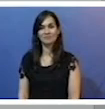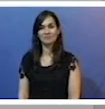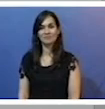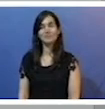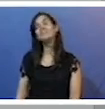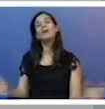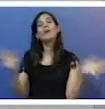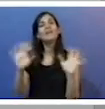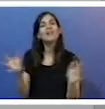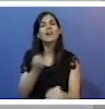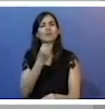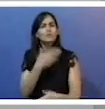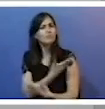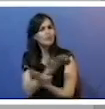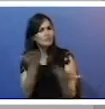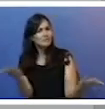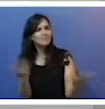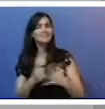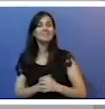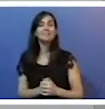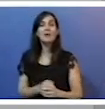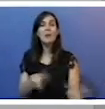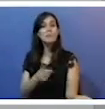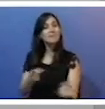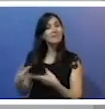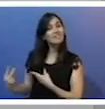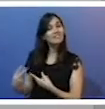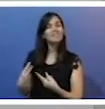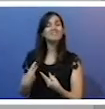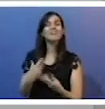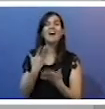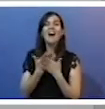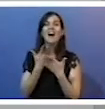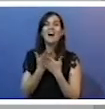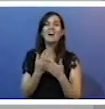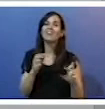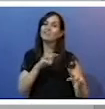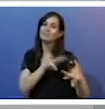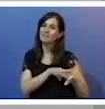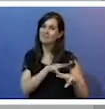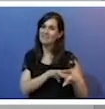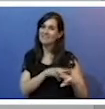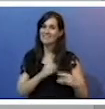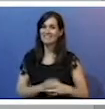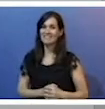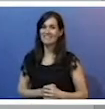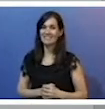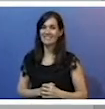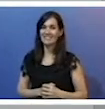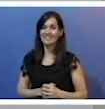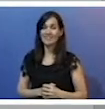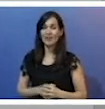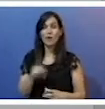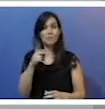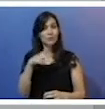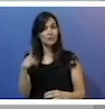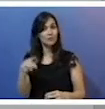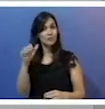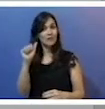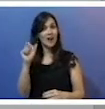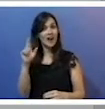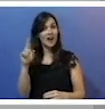o Olá tudo bem com vocês sejam bem-vindos a mais uma uma aula de matemática o professor